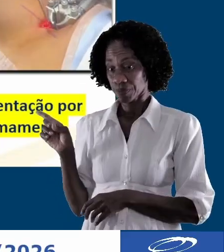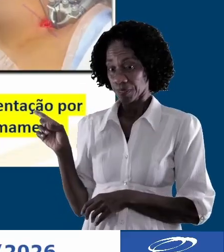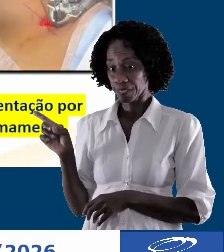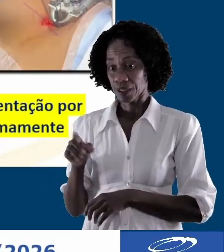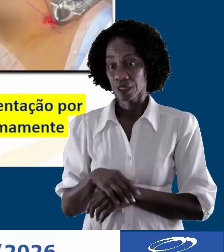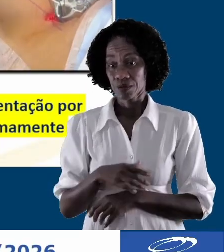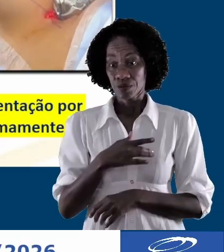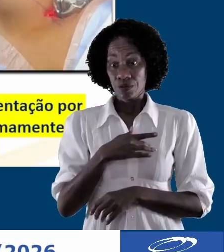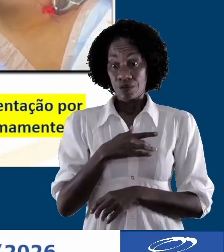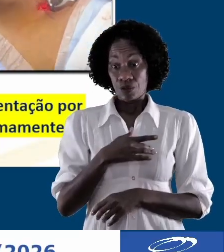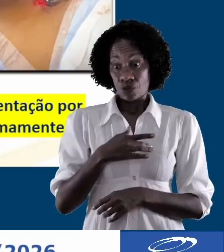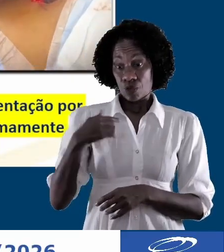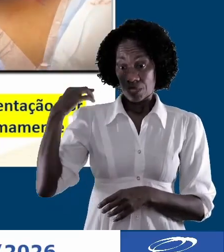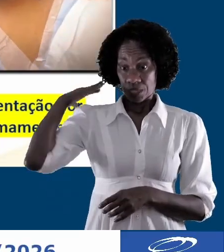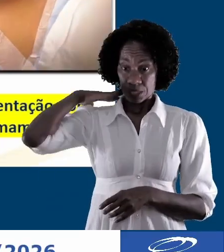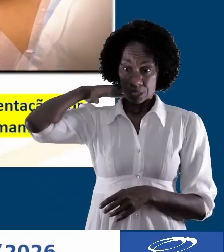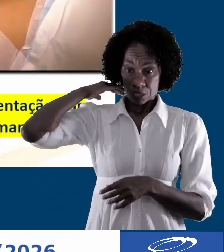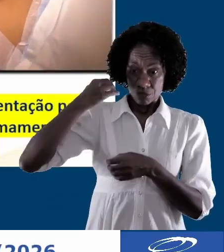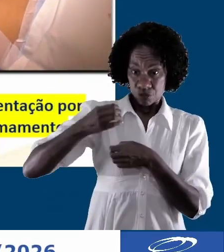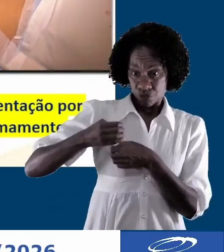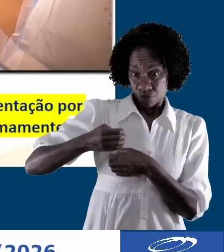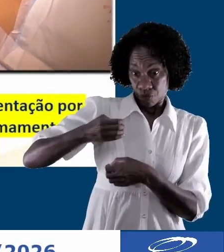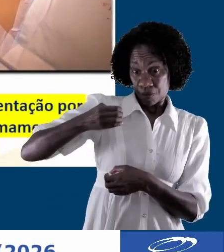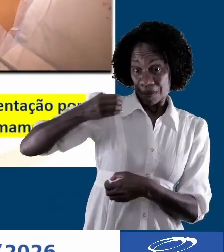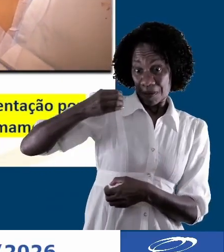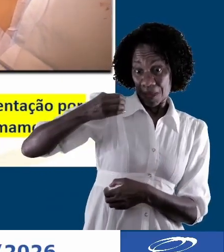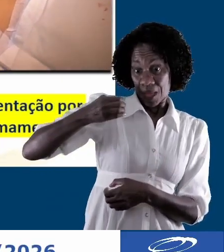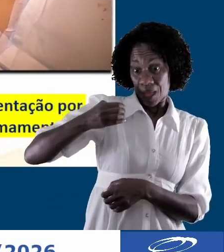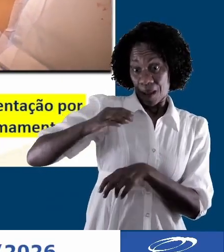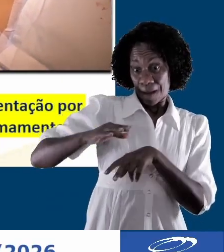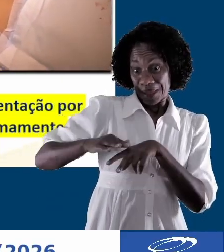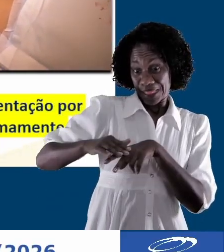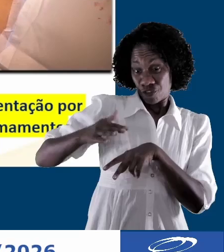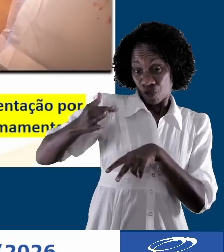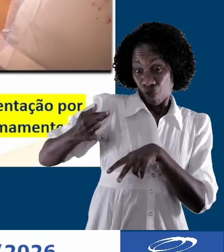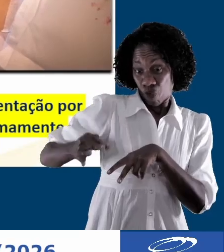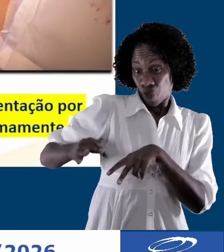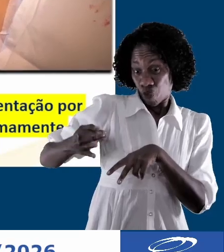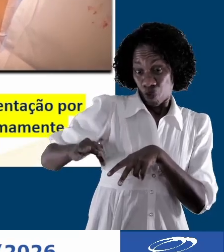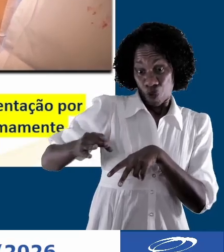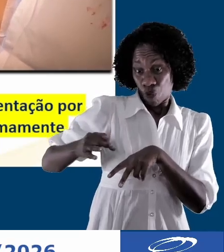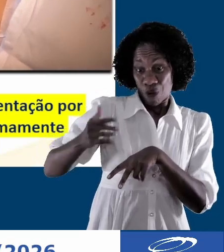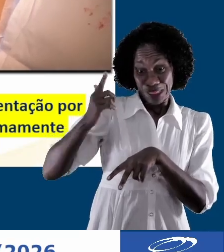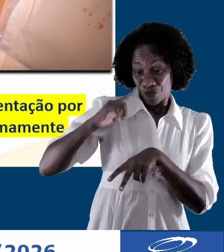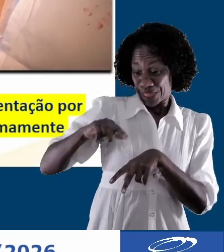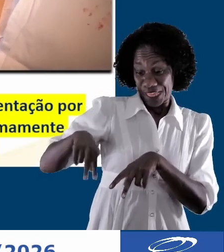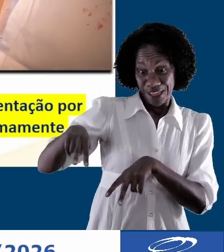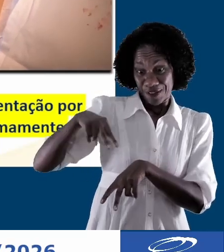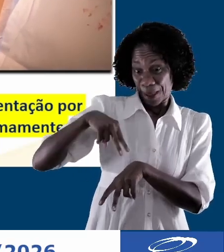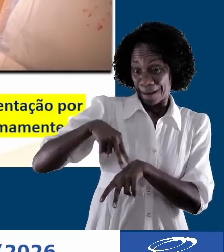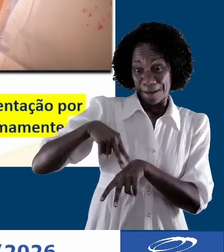vertebral lombar, paciente com bastante dor, que não conseguia ficar de pé. No vídeo a gente observa uma abordagem